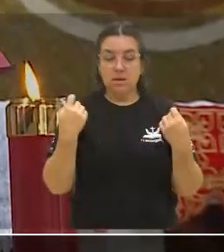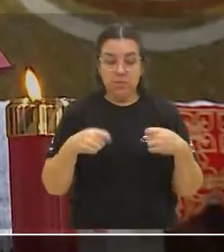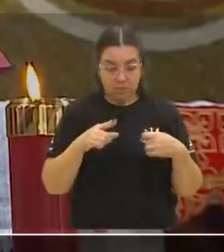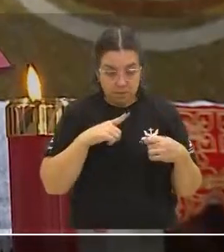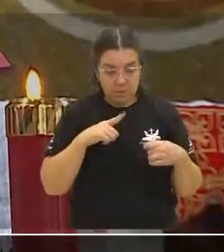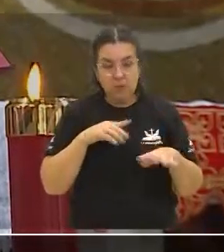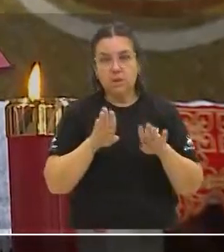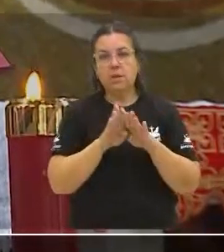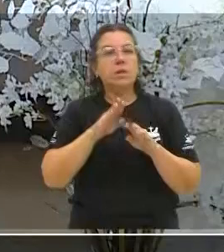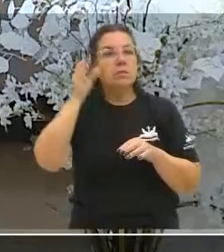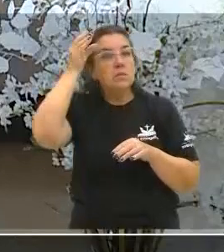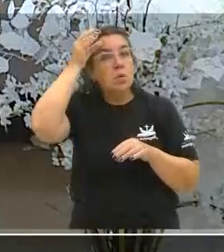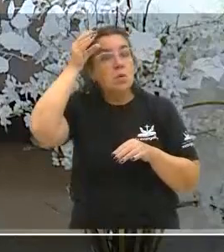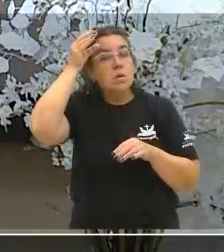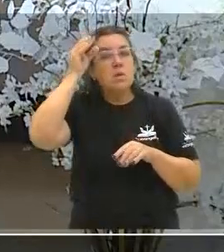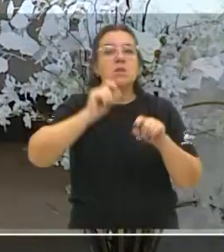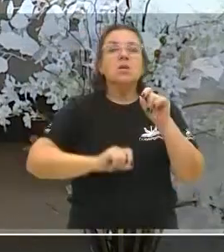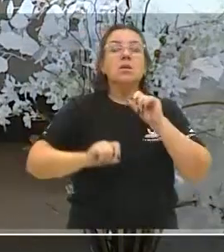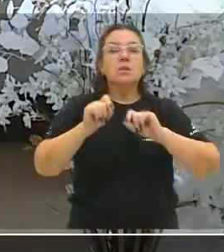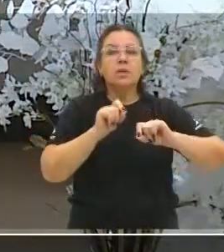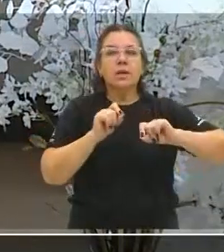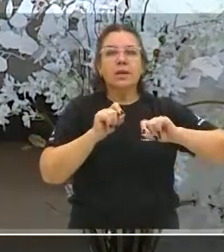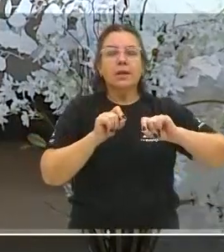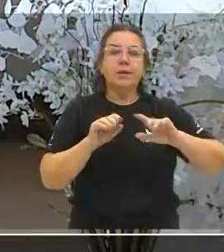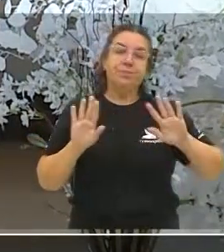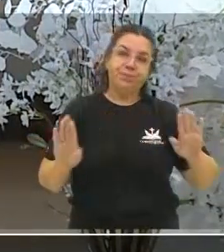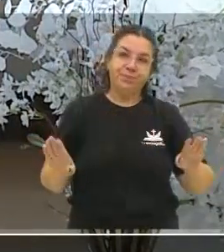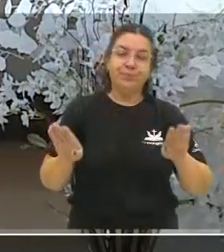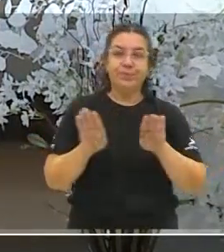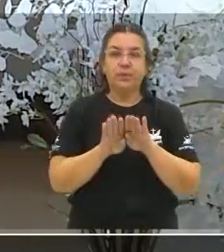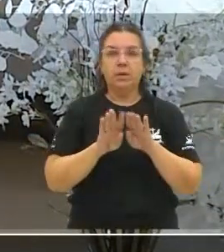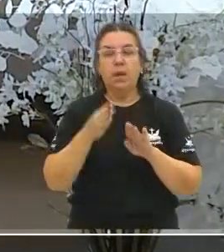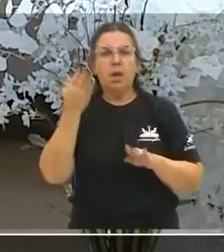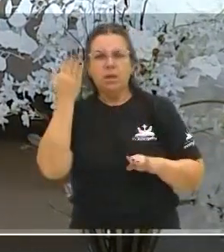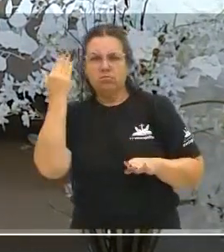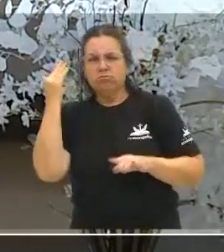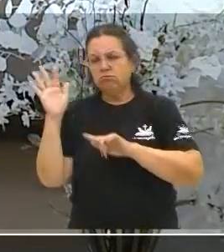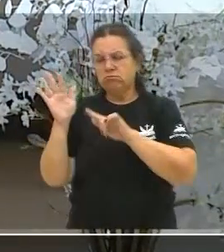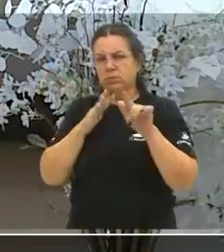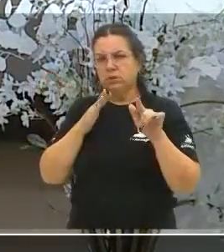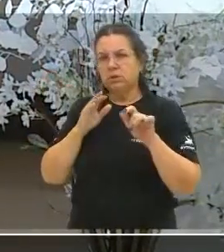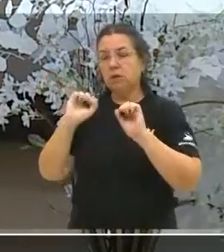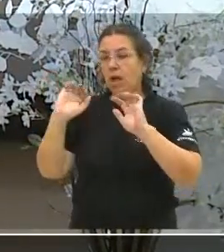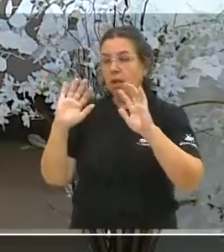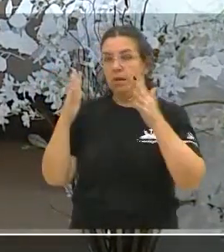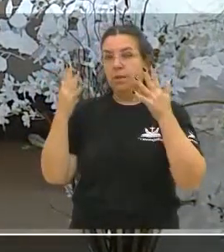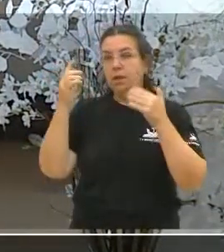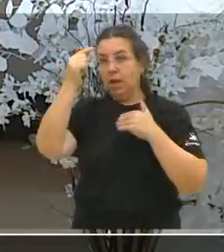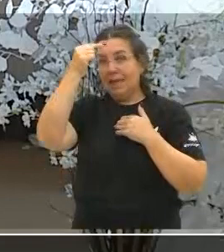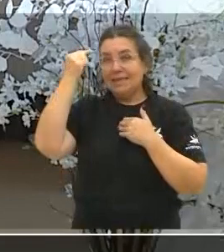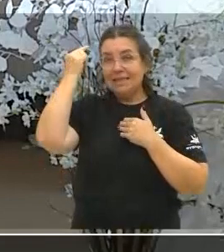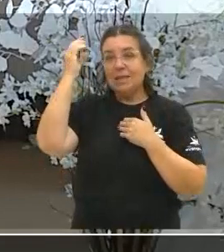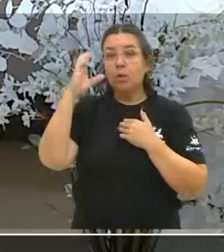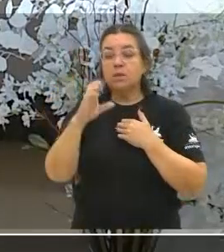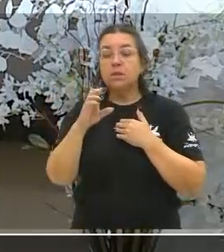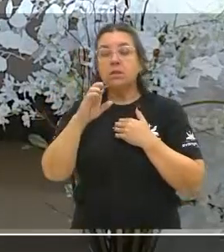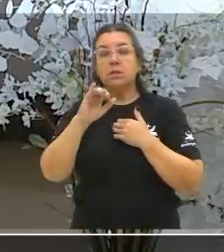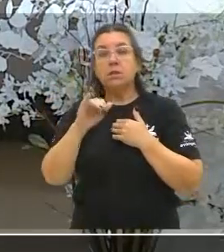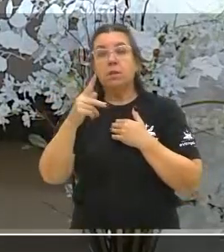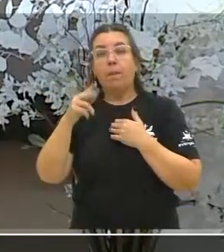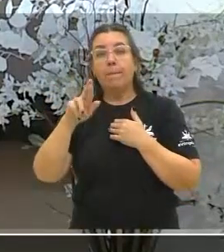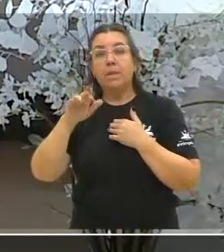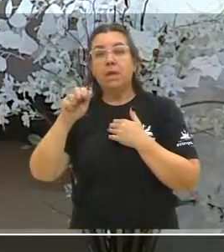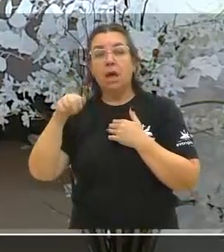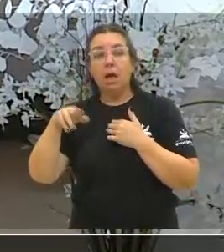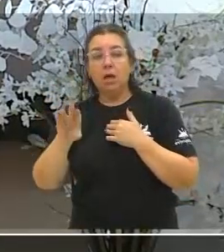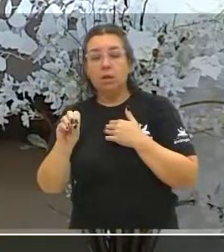aquela consciência do que, inclusive, foi desses dias que celebramos São Cipriano, e é